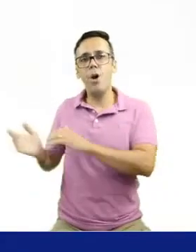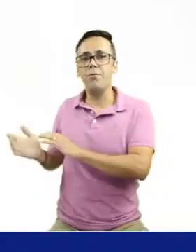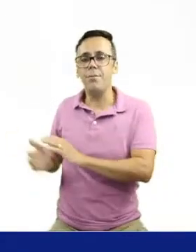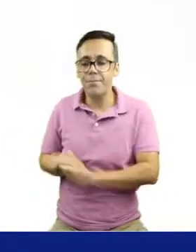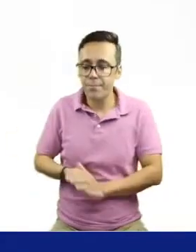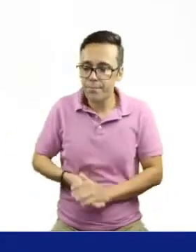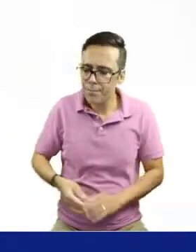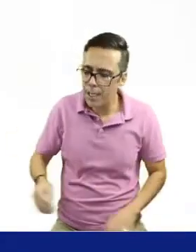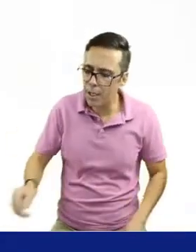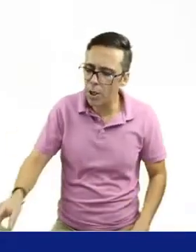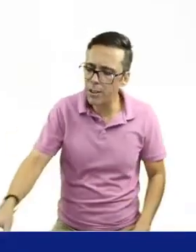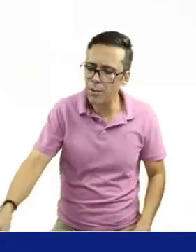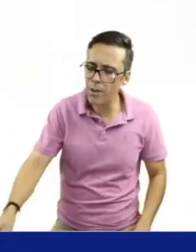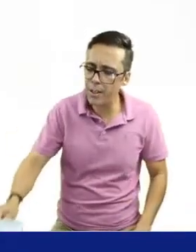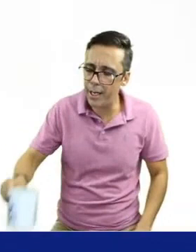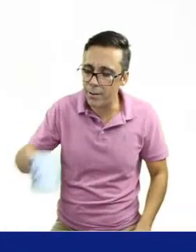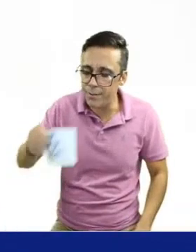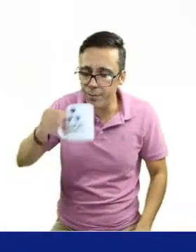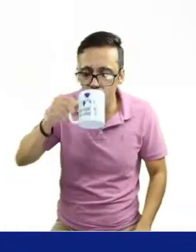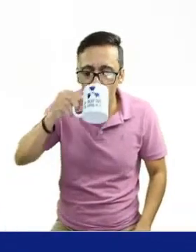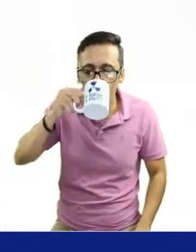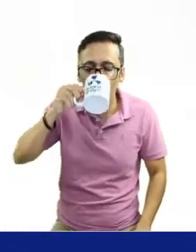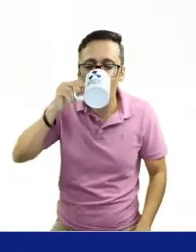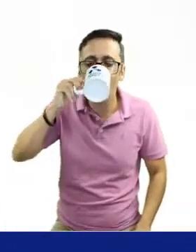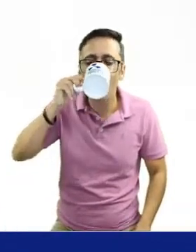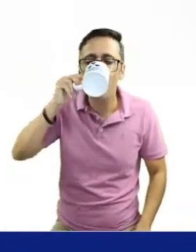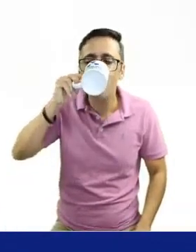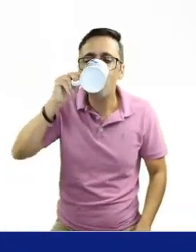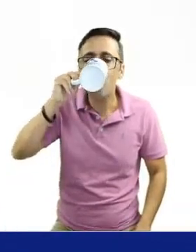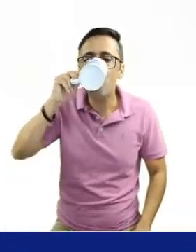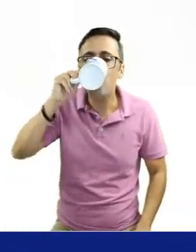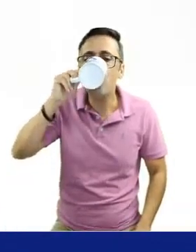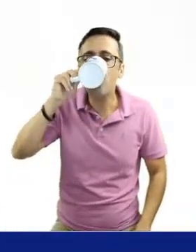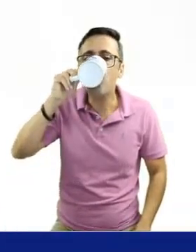falo só a prova anote em seu caderno